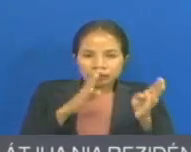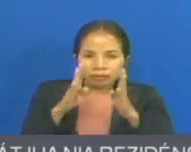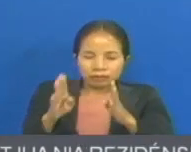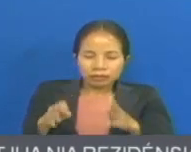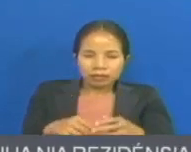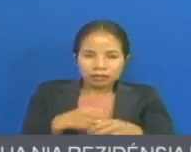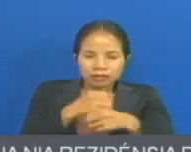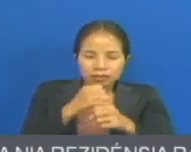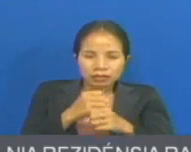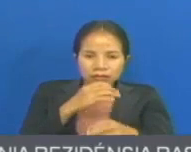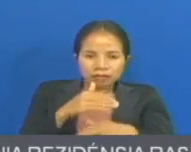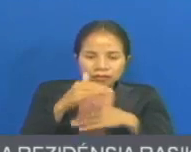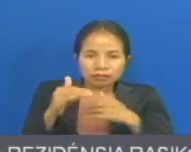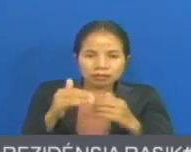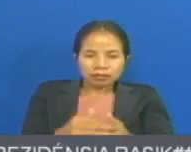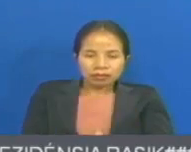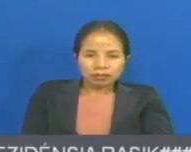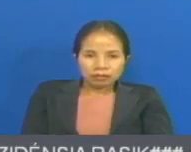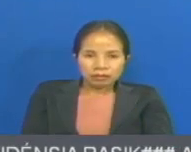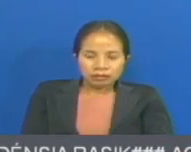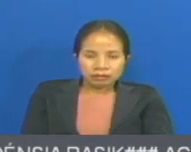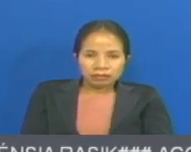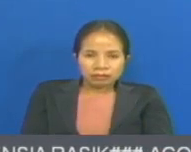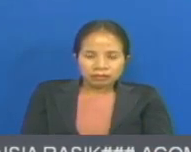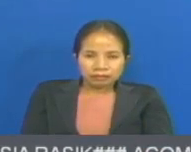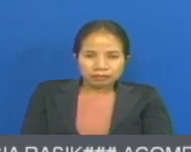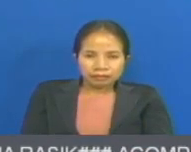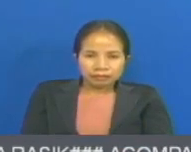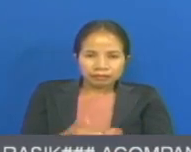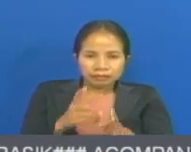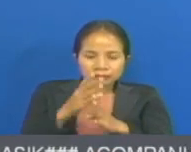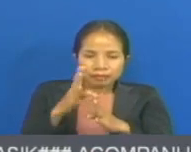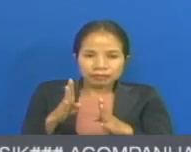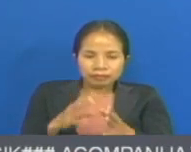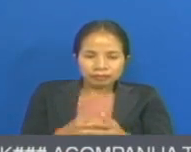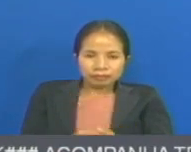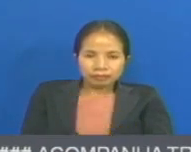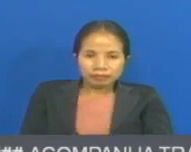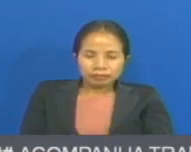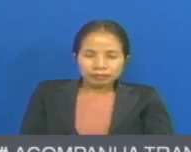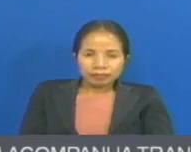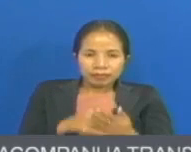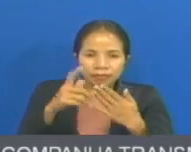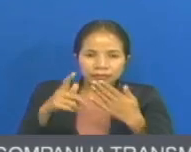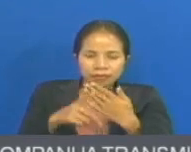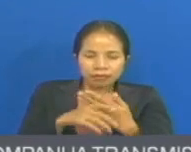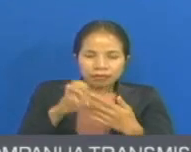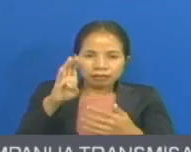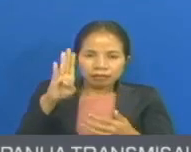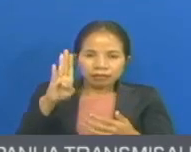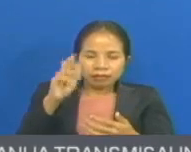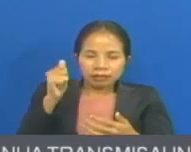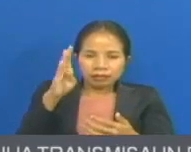proses cobertura noto produce notisia ba elisang tour director of engagement and program of ABC